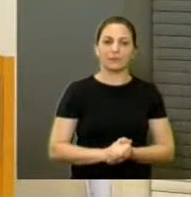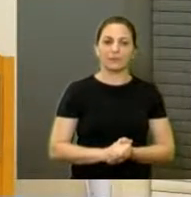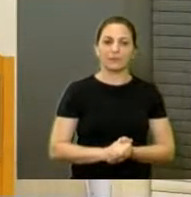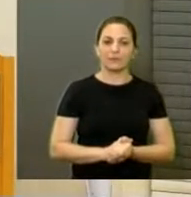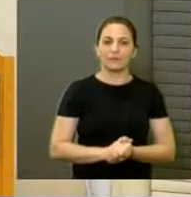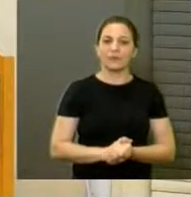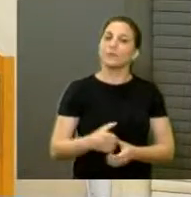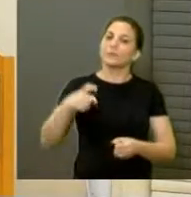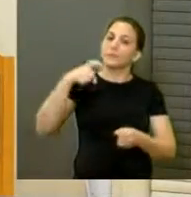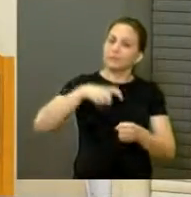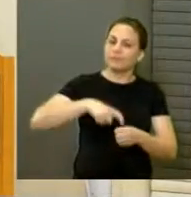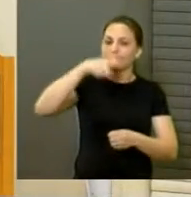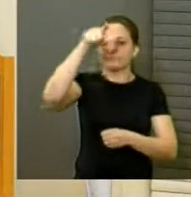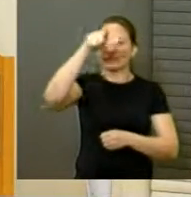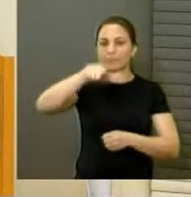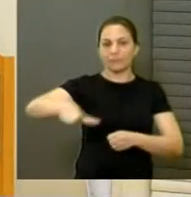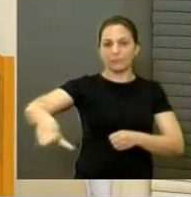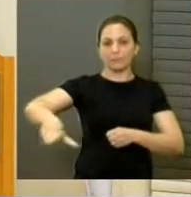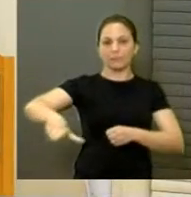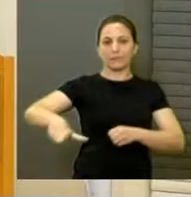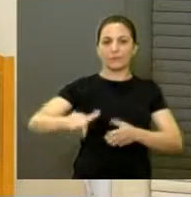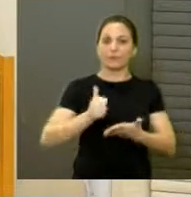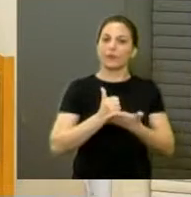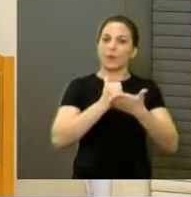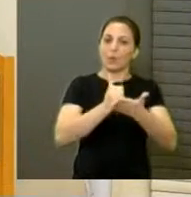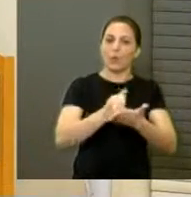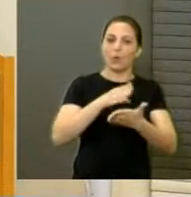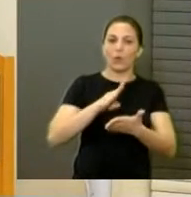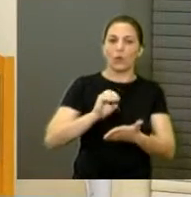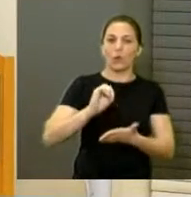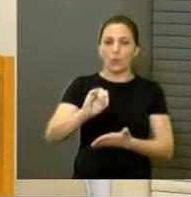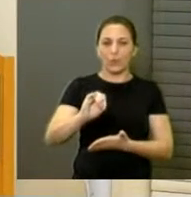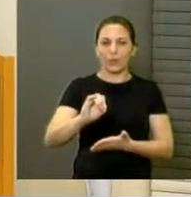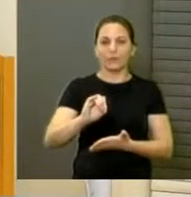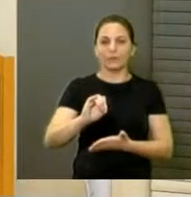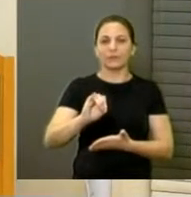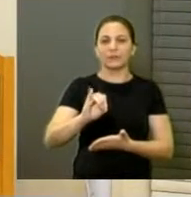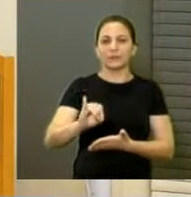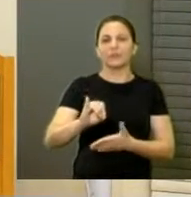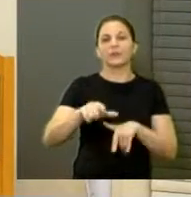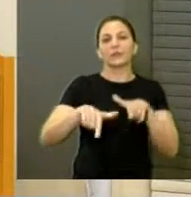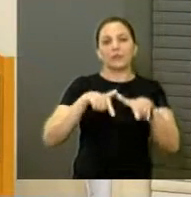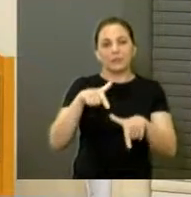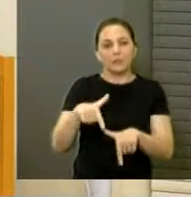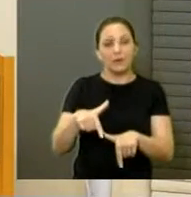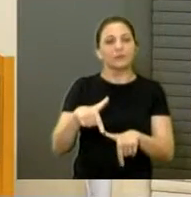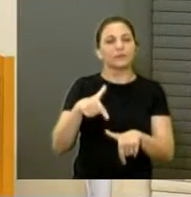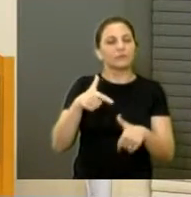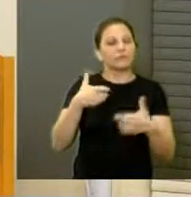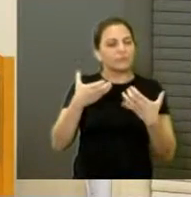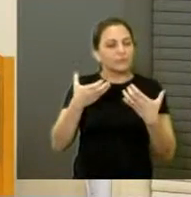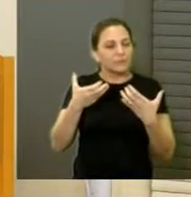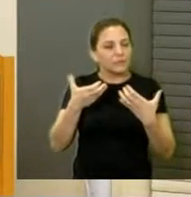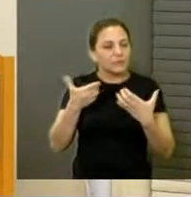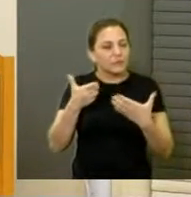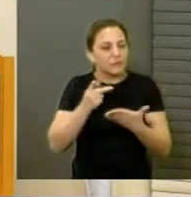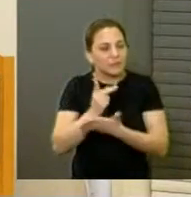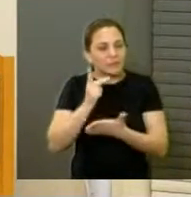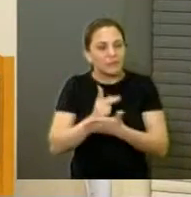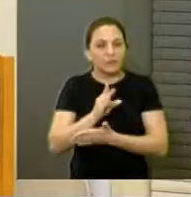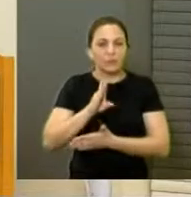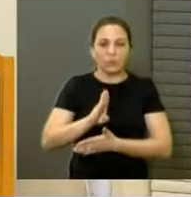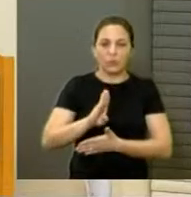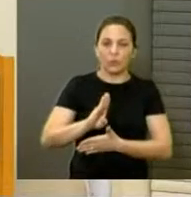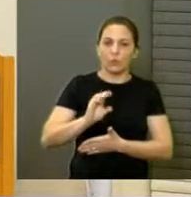E volto a repetir. Venha quem quiser, apoie o boi. E apoia mesmo, e trabalha incansavelmente para ele. Trabalho,